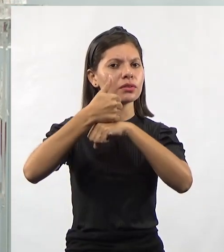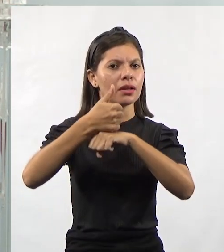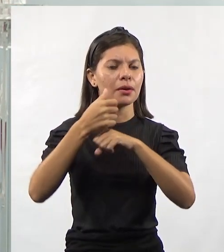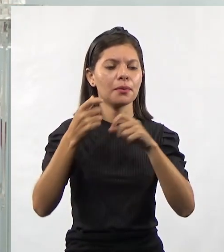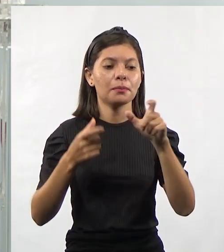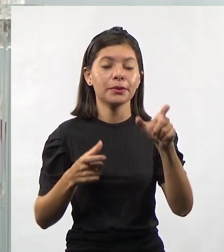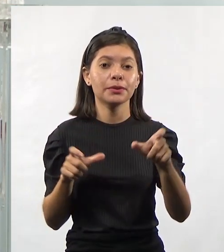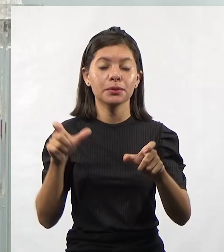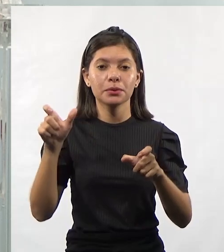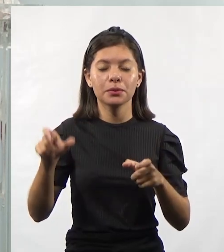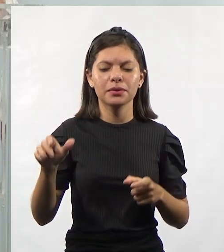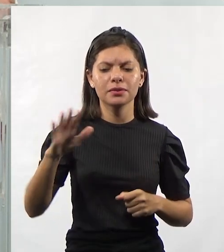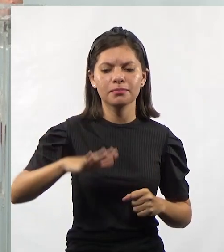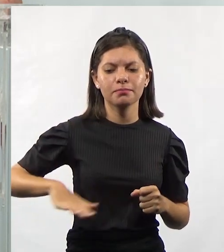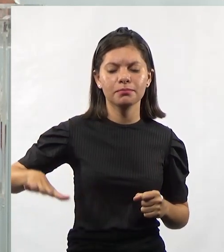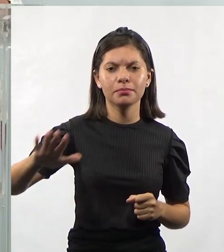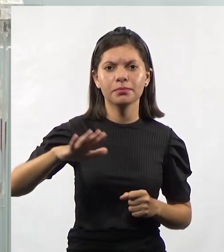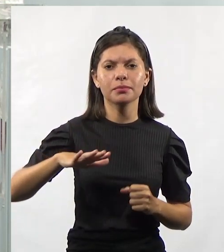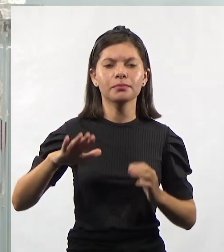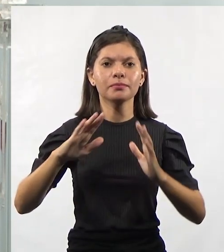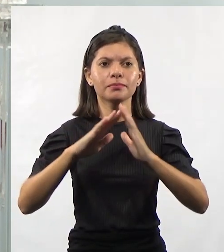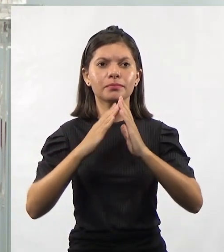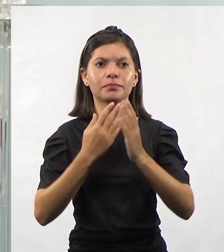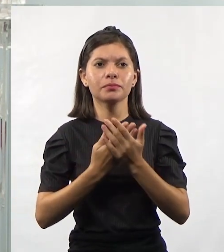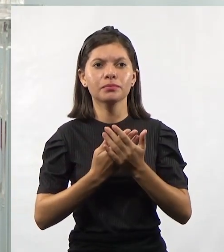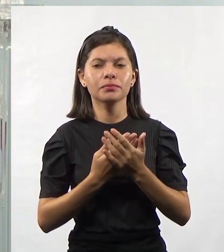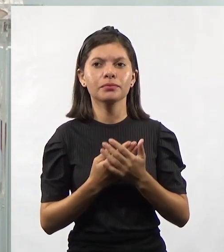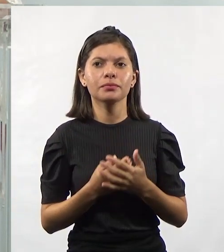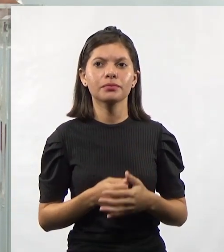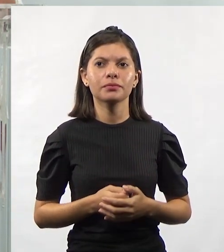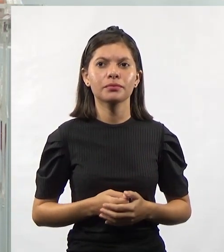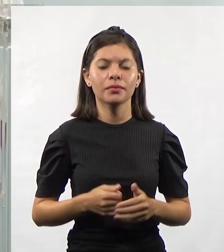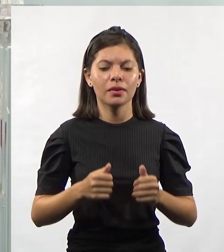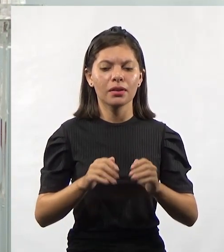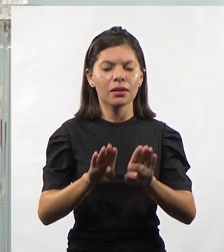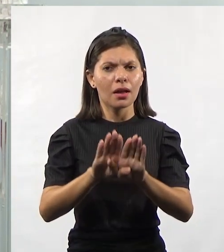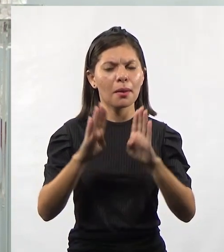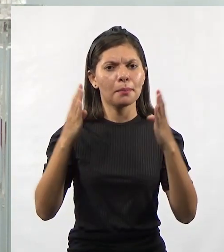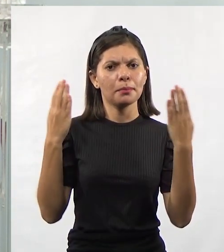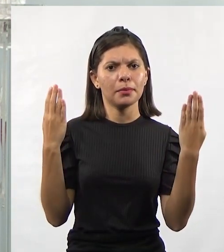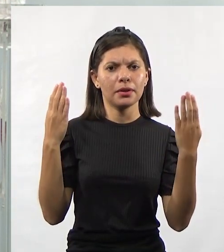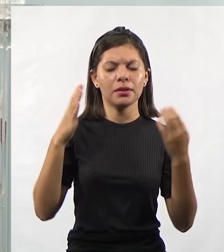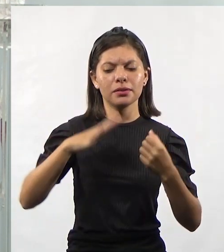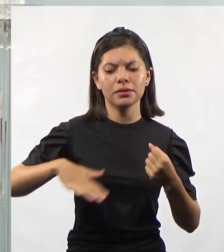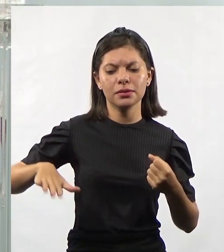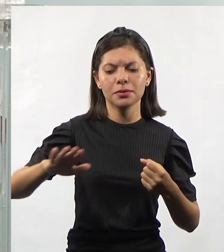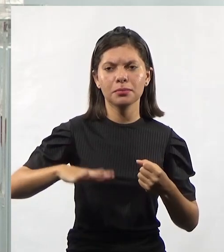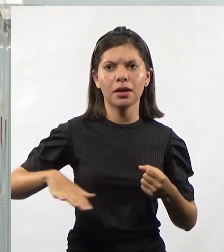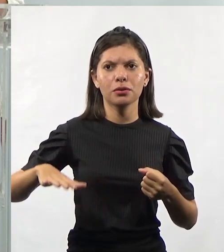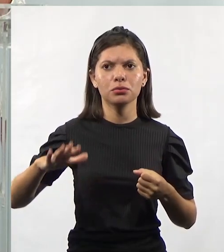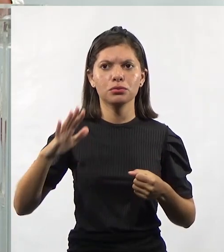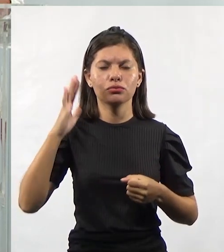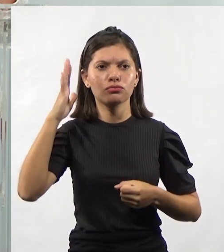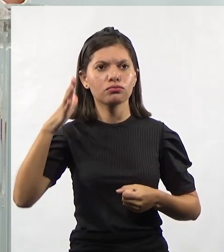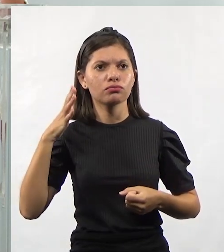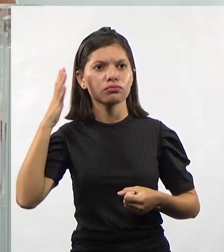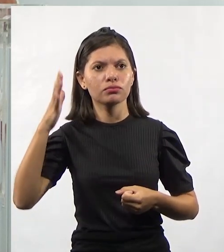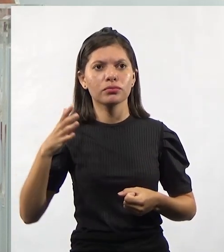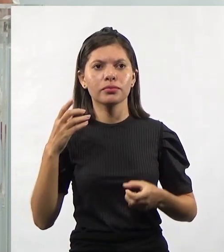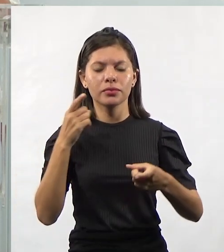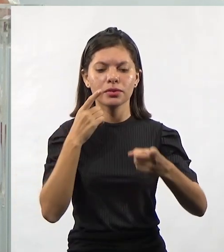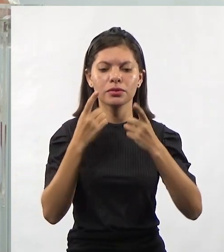como pedagogos, como pessoas que fazem parte desse espaço escolar, né? Abrir